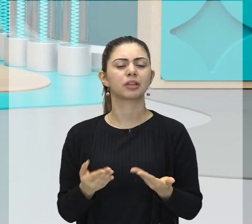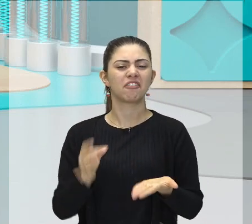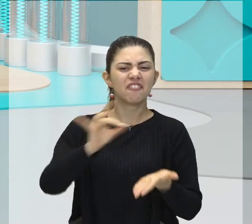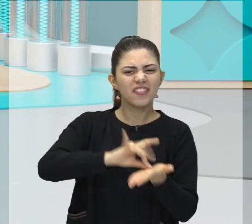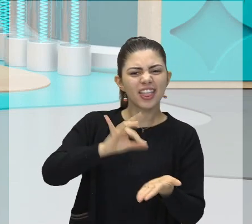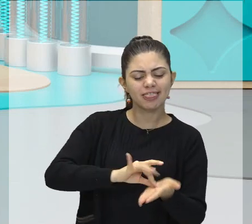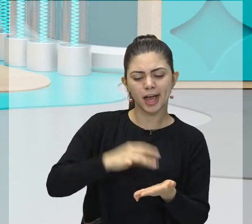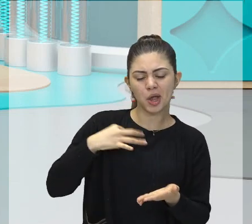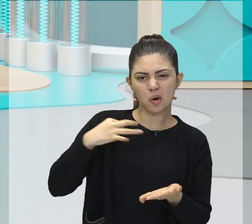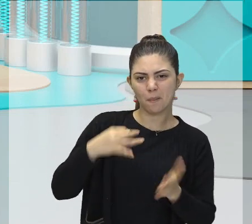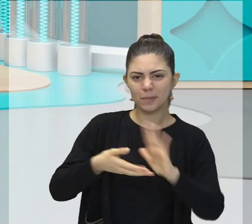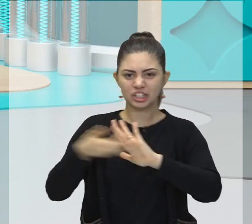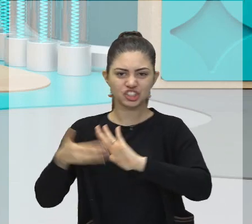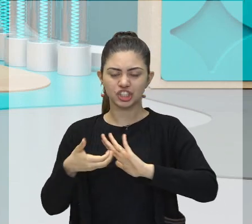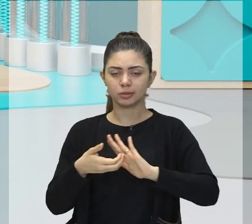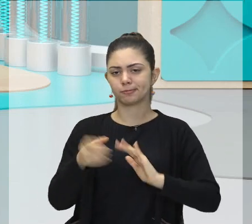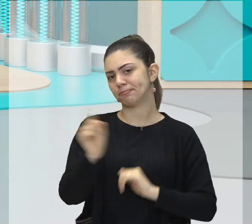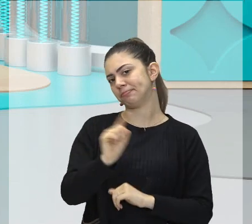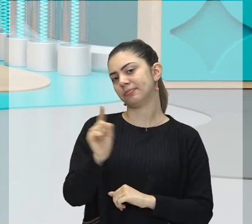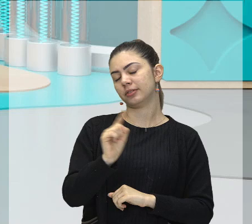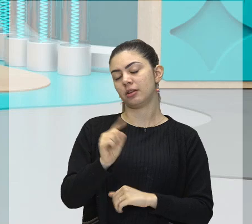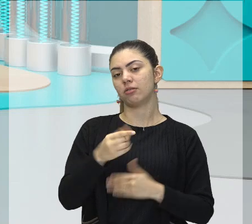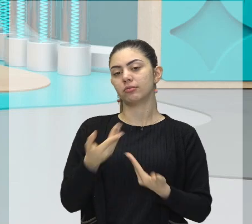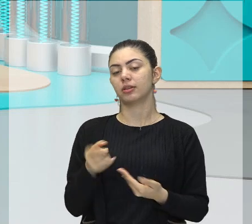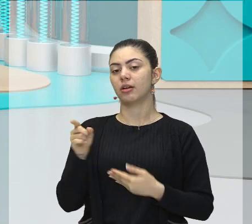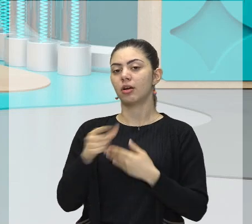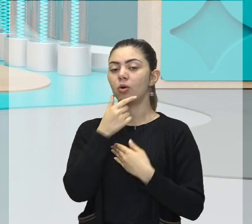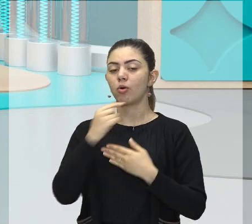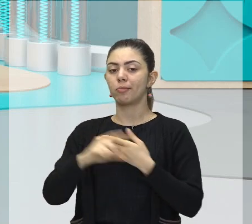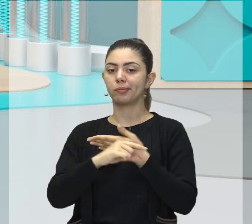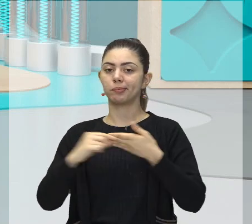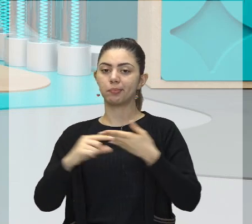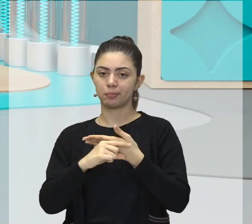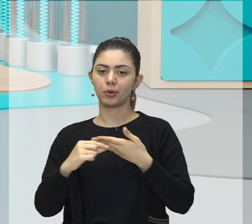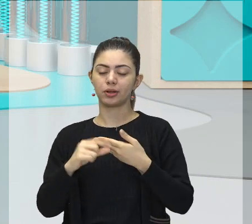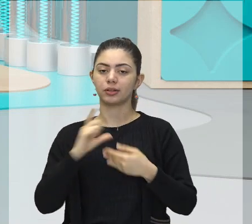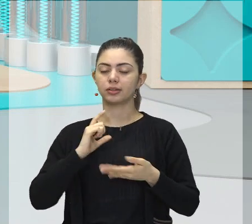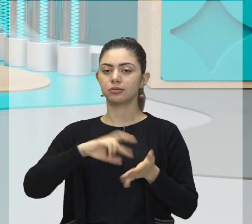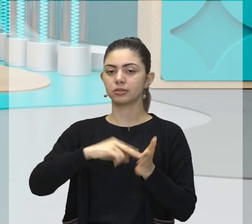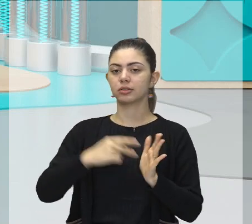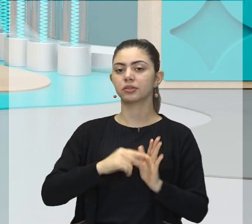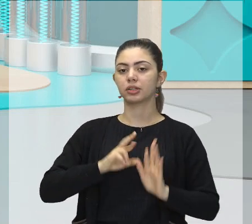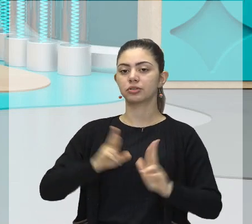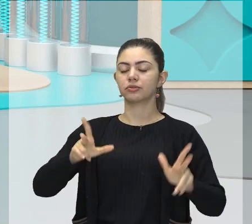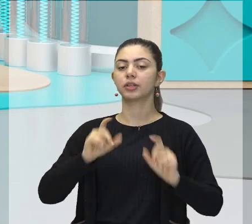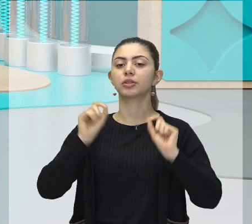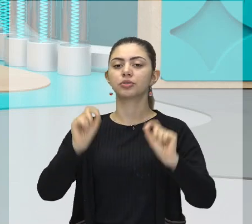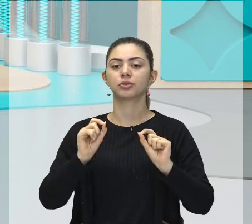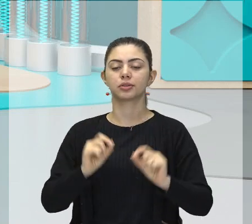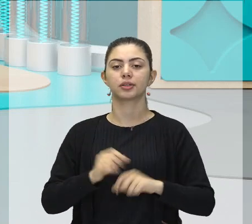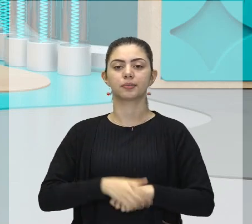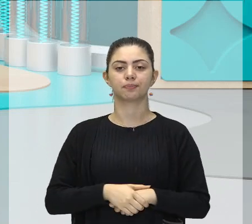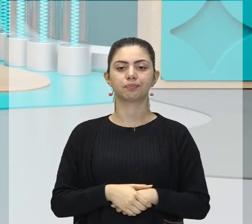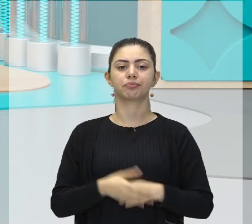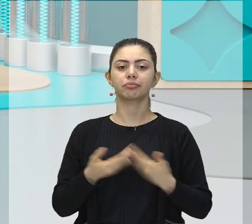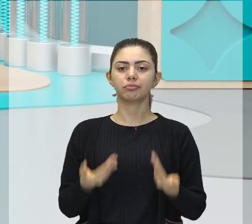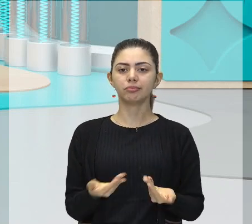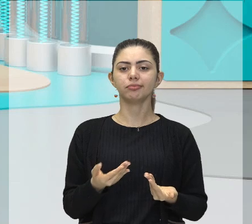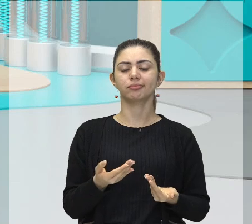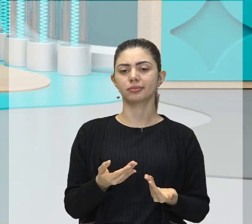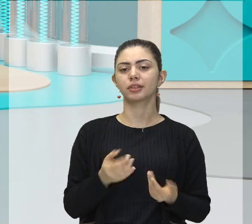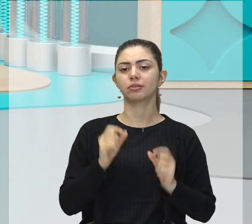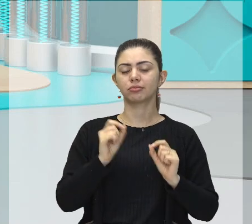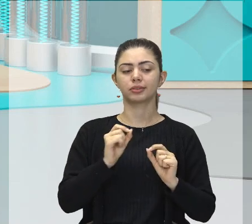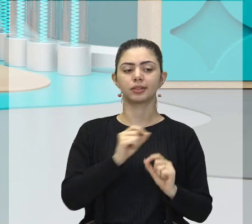as vestes que o poeta está comentando, e sim o nativo teria